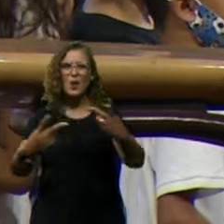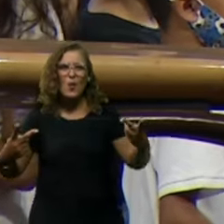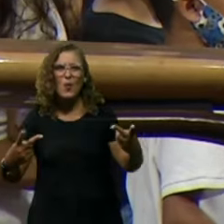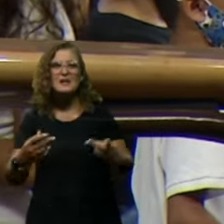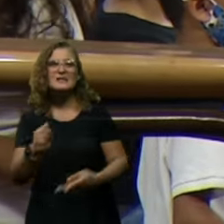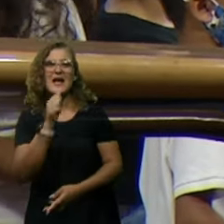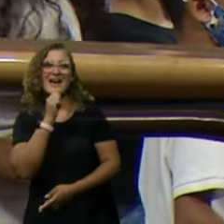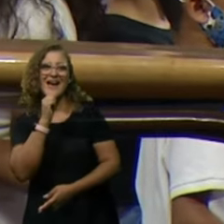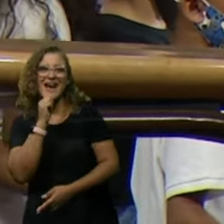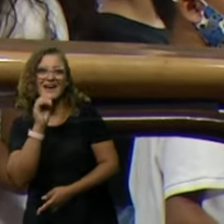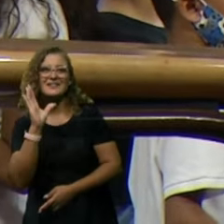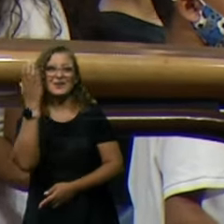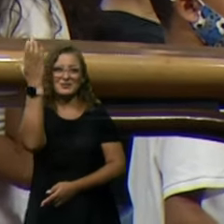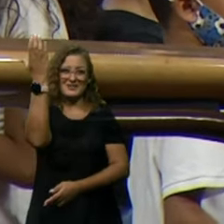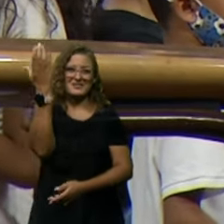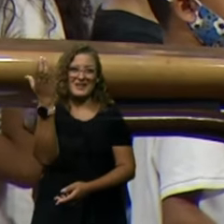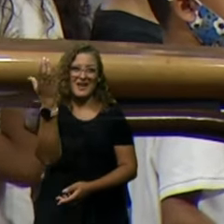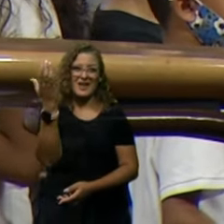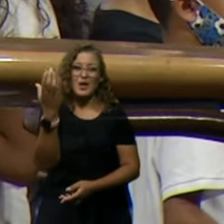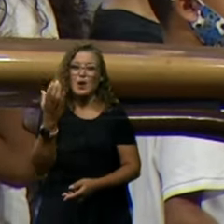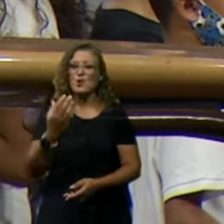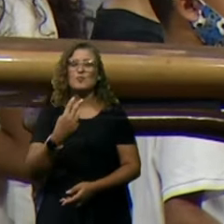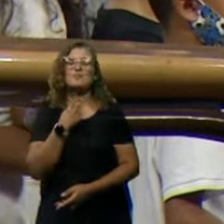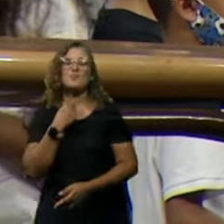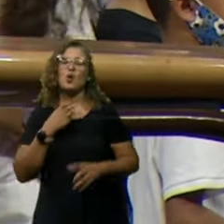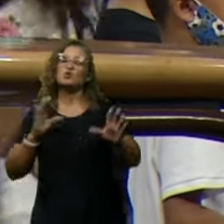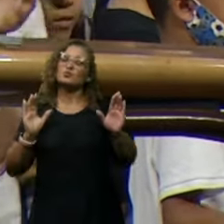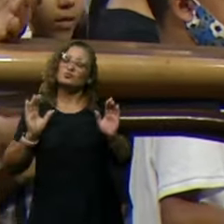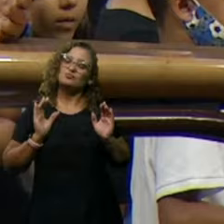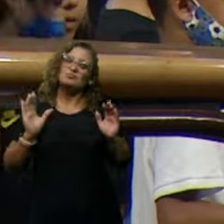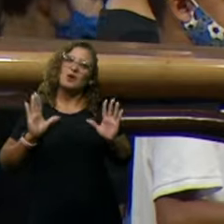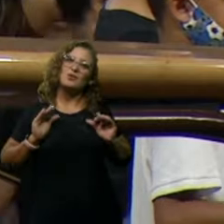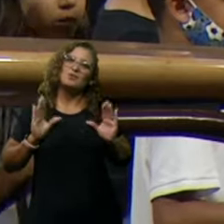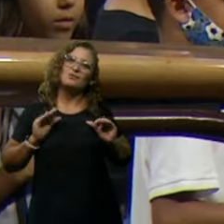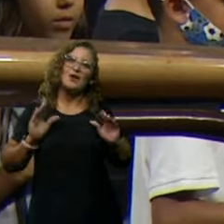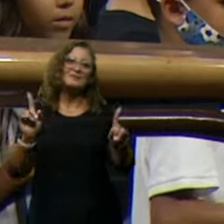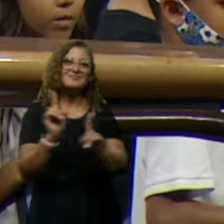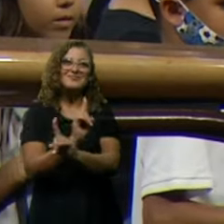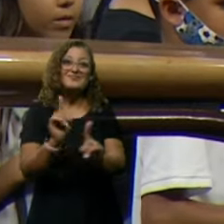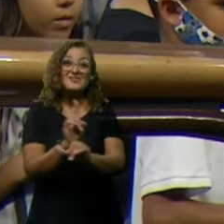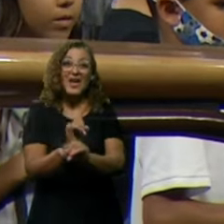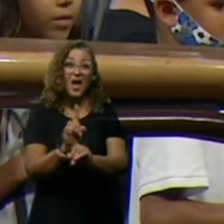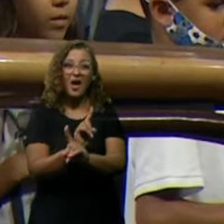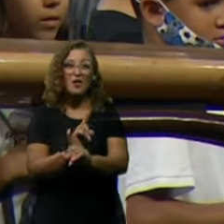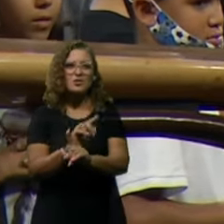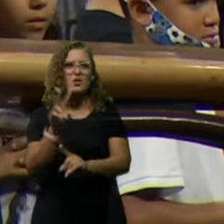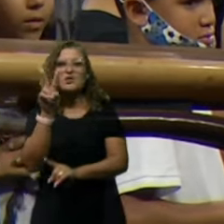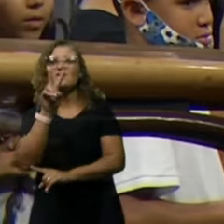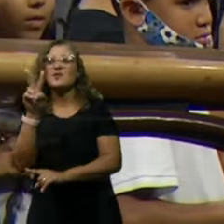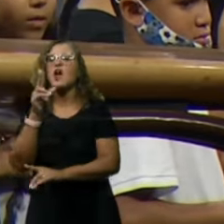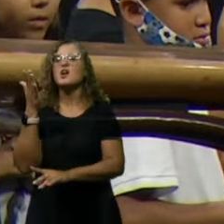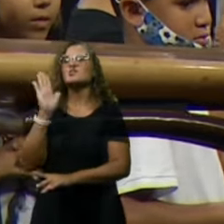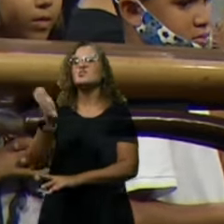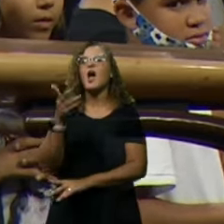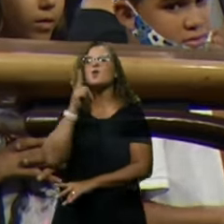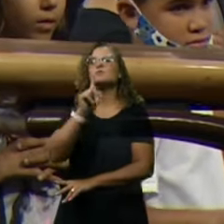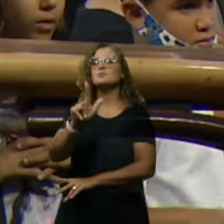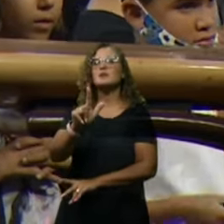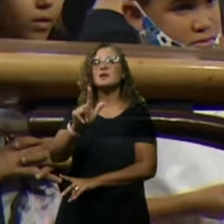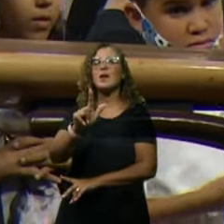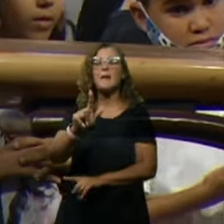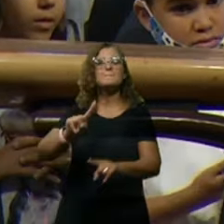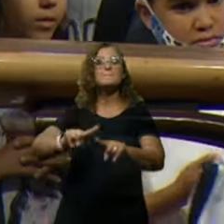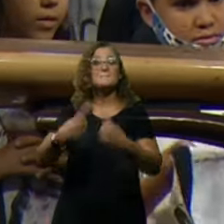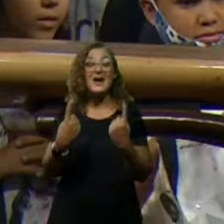então não dá para se acomodar com aquilo que nossos olhos veem com aquilo que nós já conquistamos porque tem